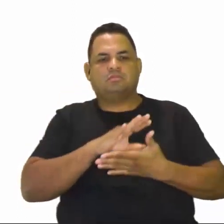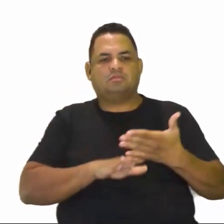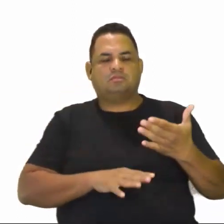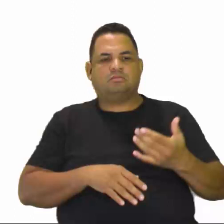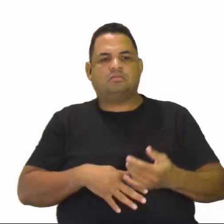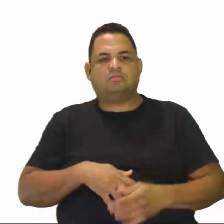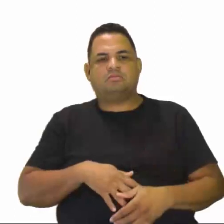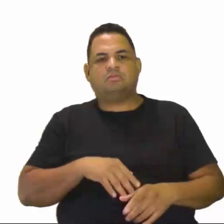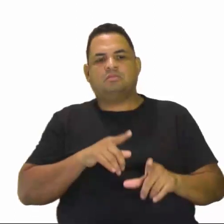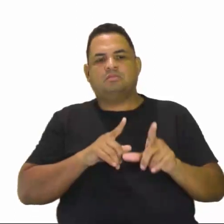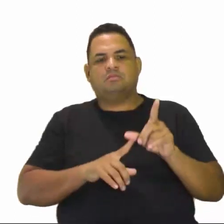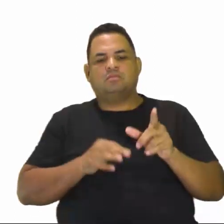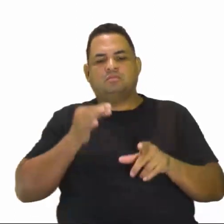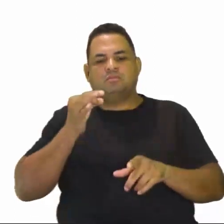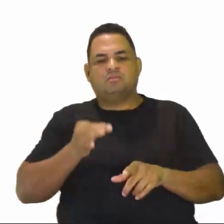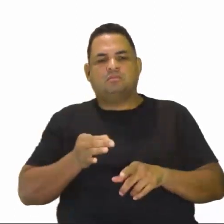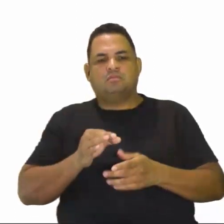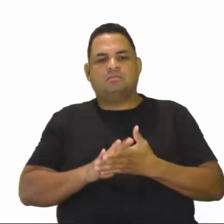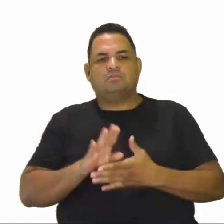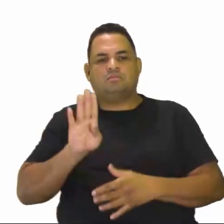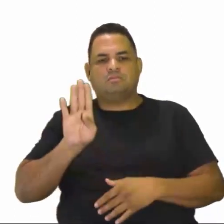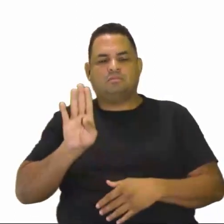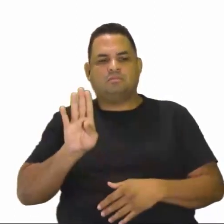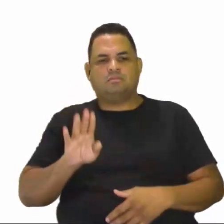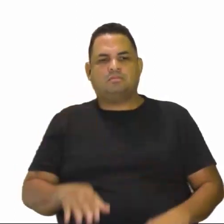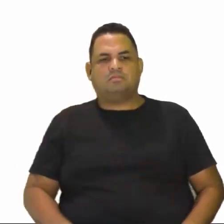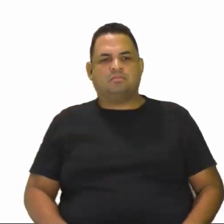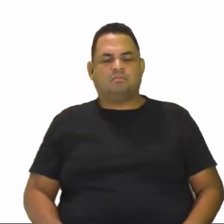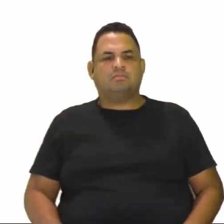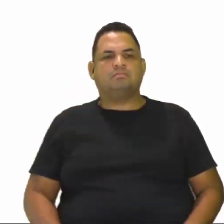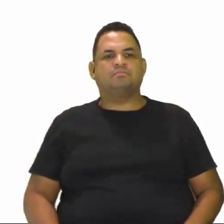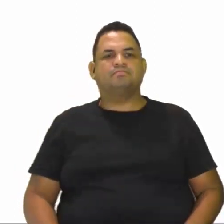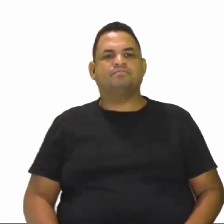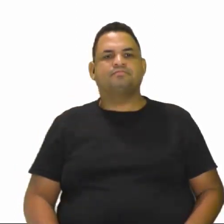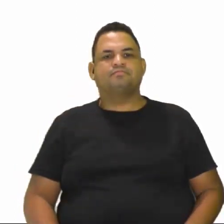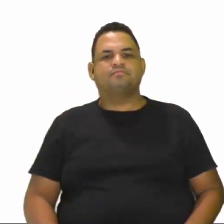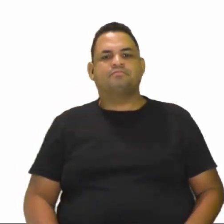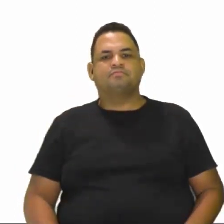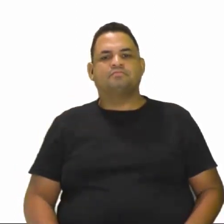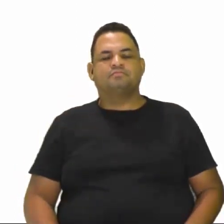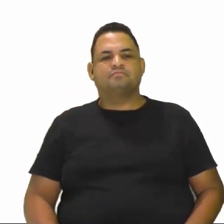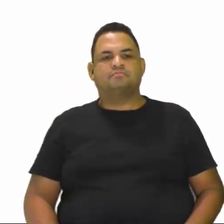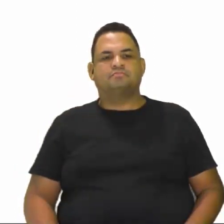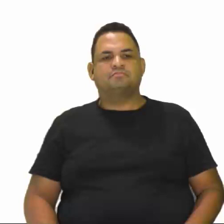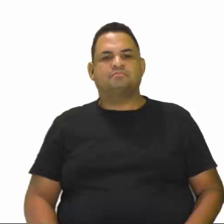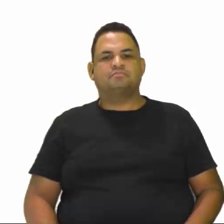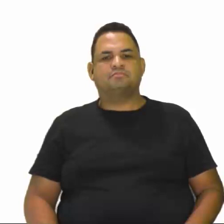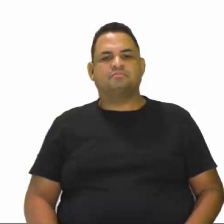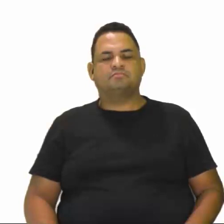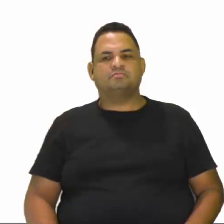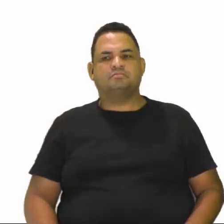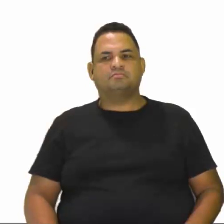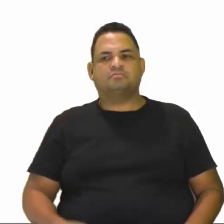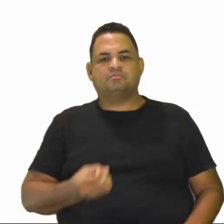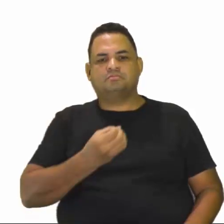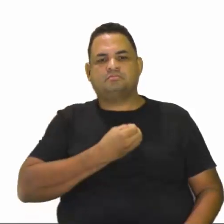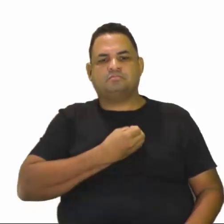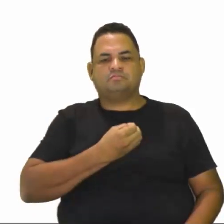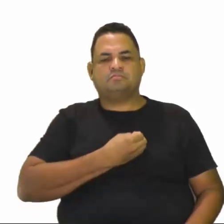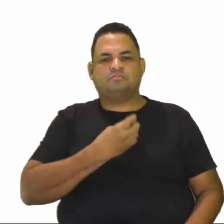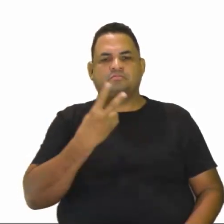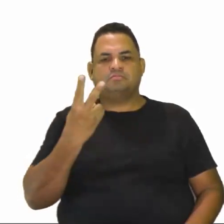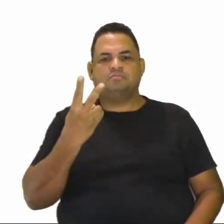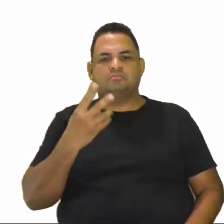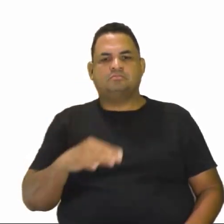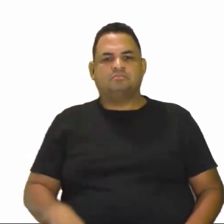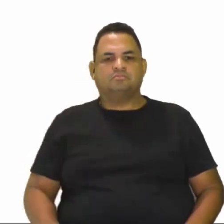correta a alternativa B. Tranquilo aí, pessoal? Então vamos lá na questão de número